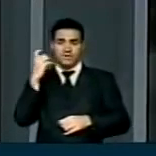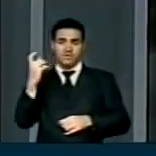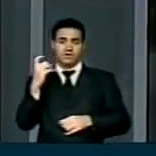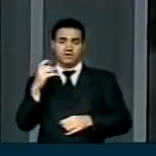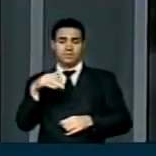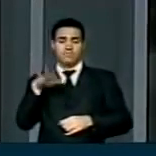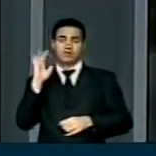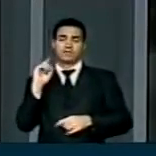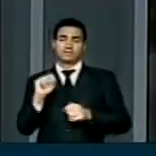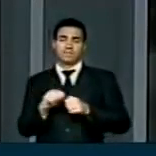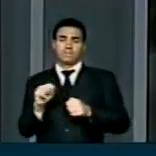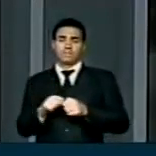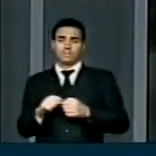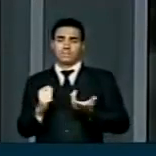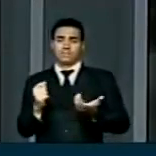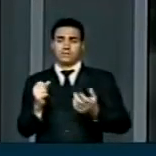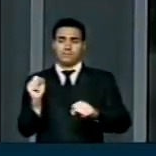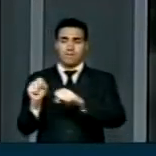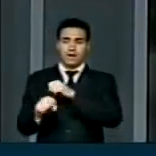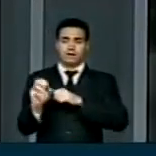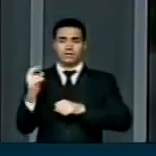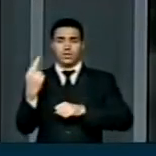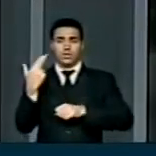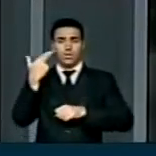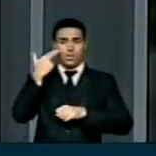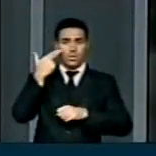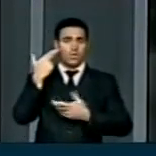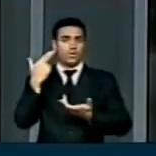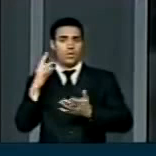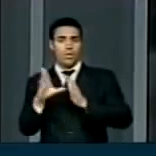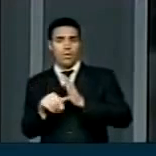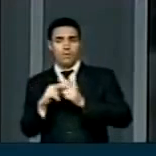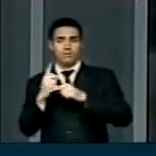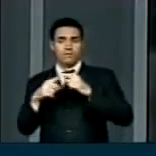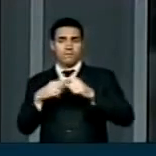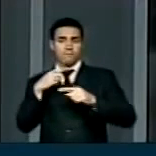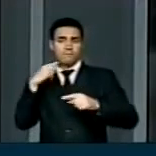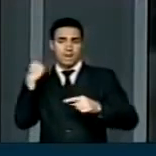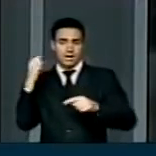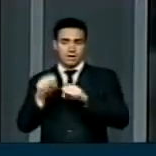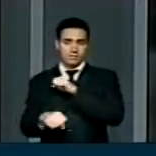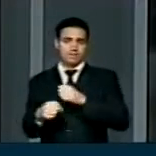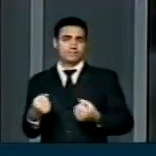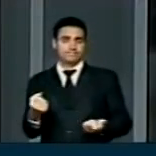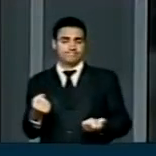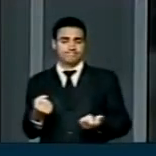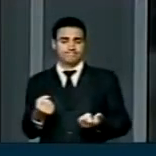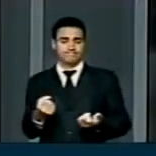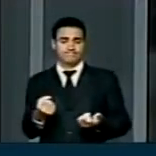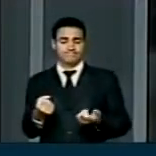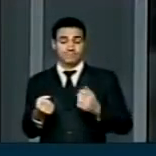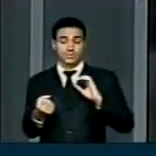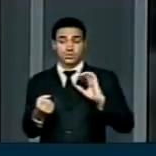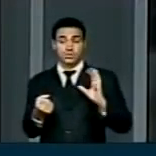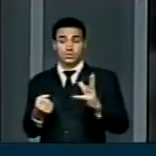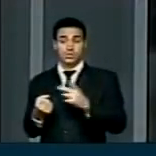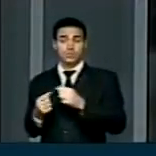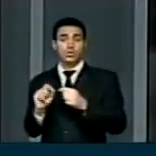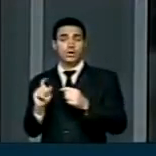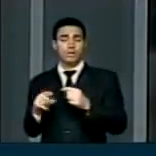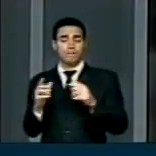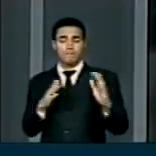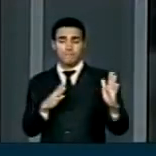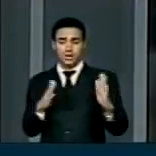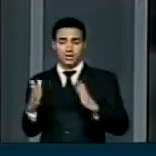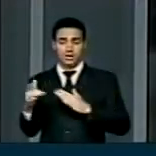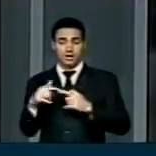à prática como latrocínio e homicídio. No que isso tudo é um